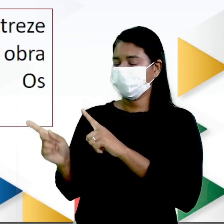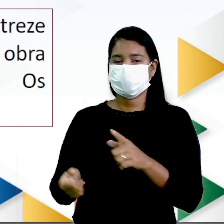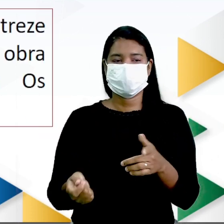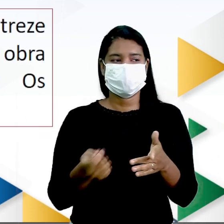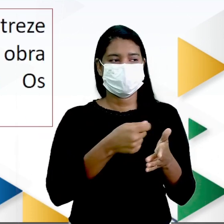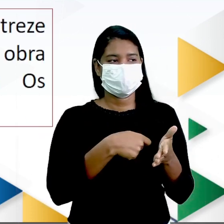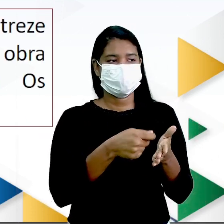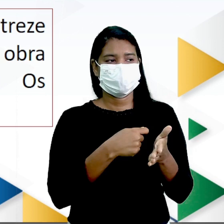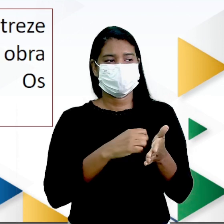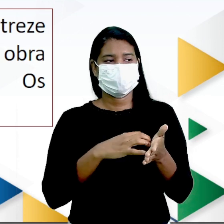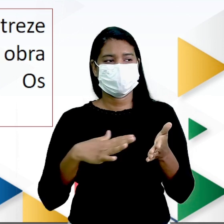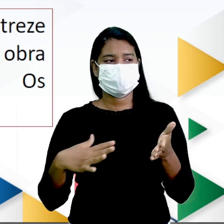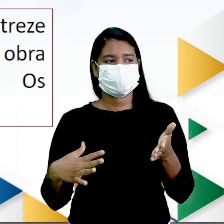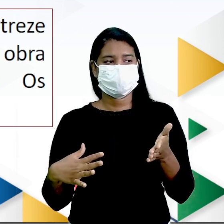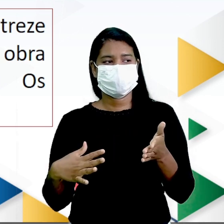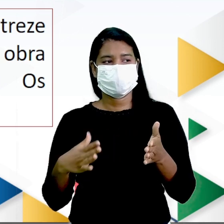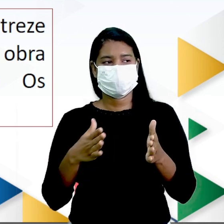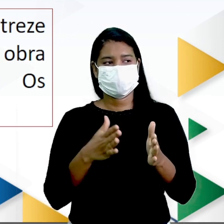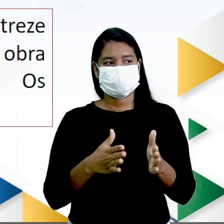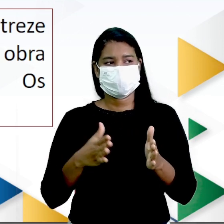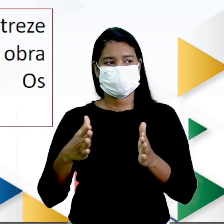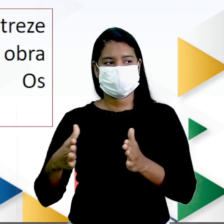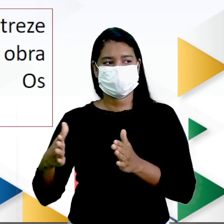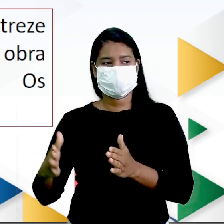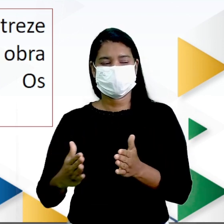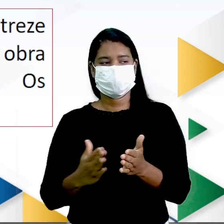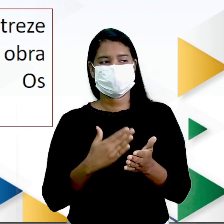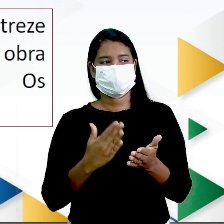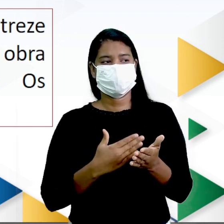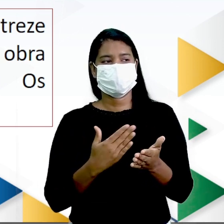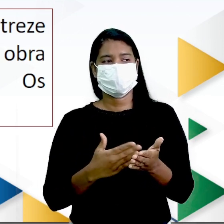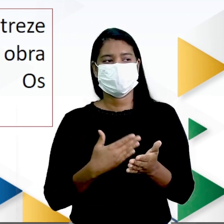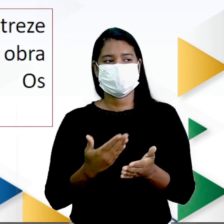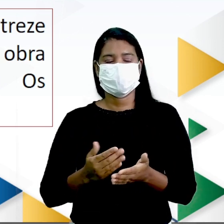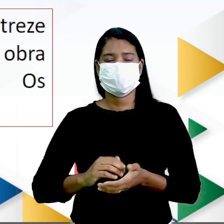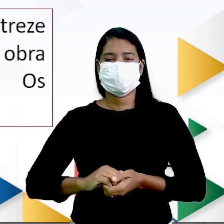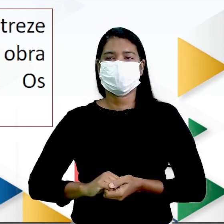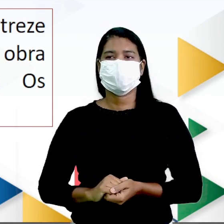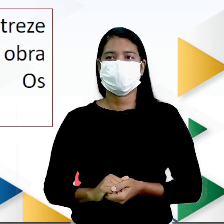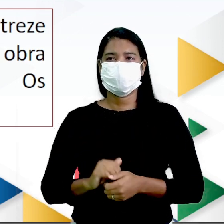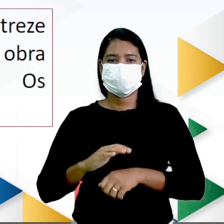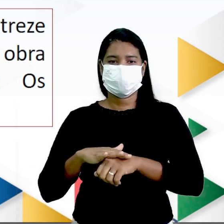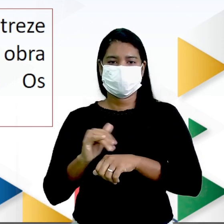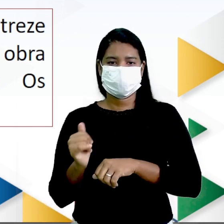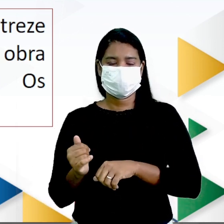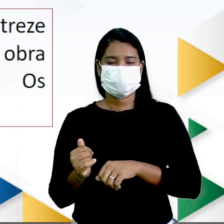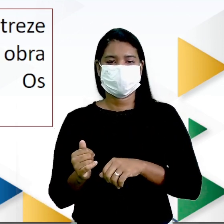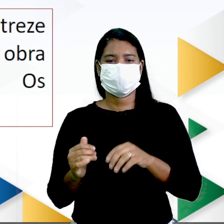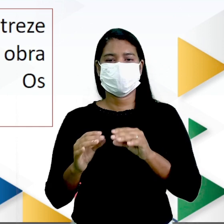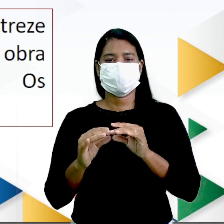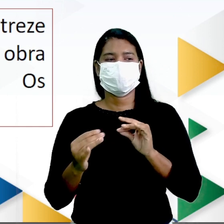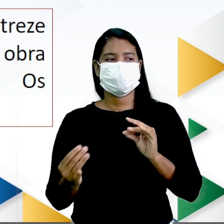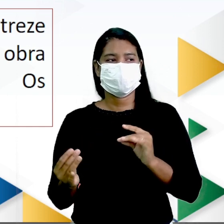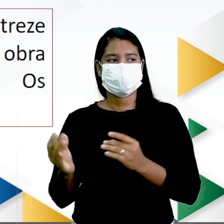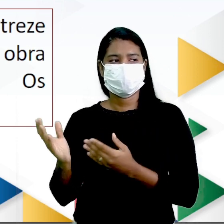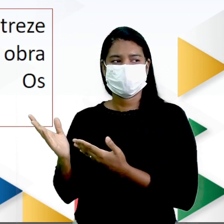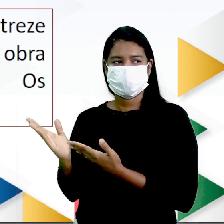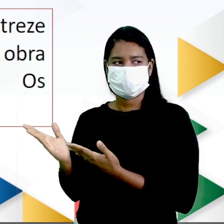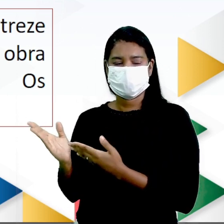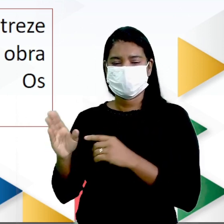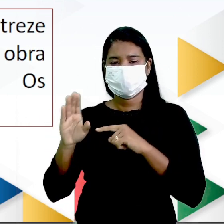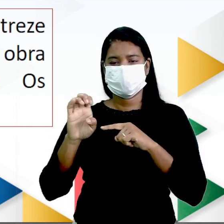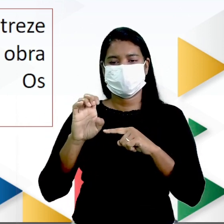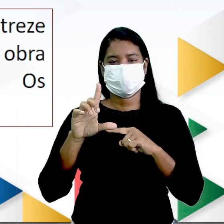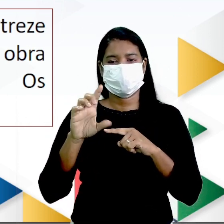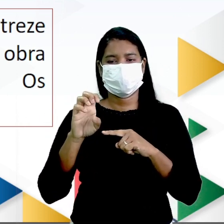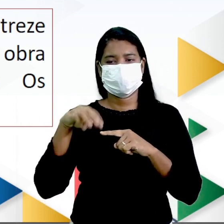escreveu 13 volumes de sua obra, né, da sua principal obra chamada Os Elementos. E aí é um compilado, tá? Na